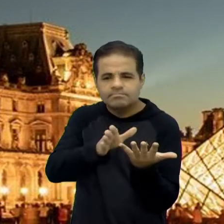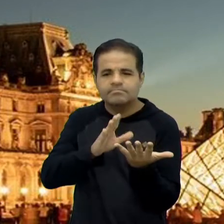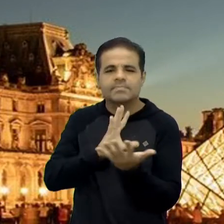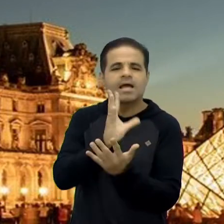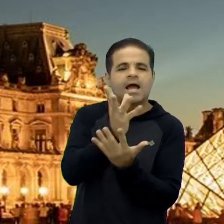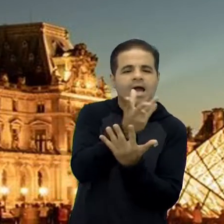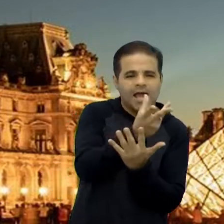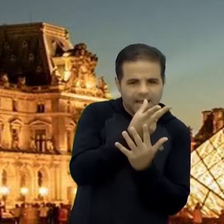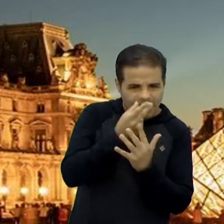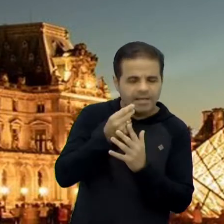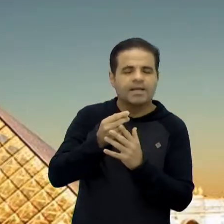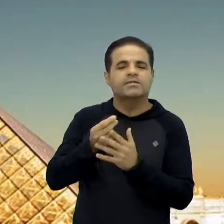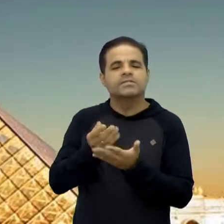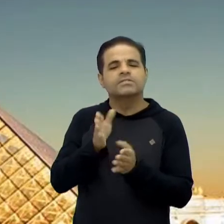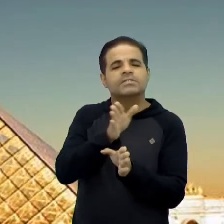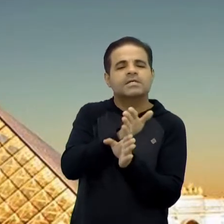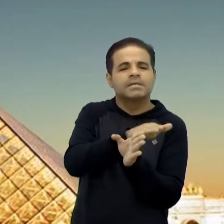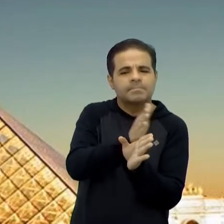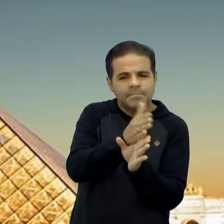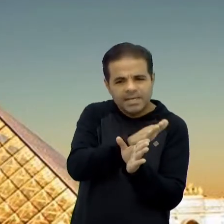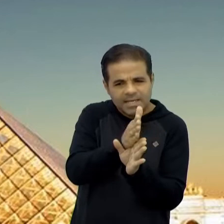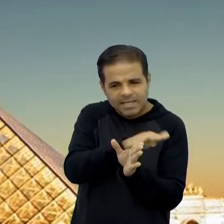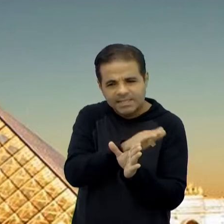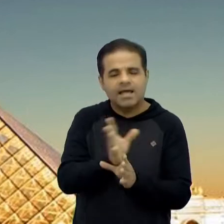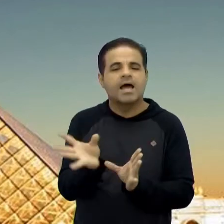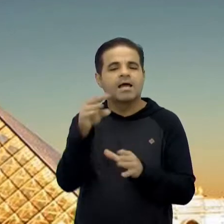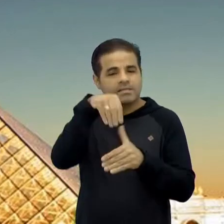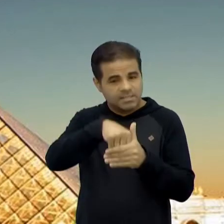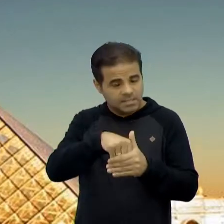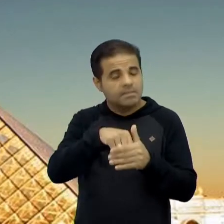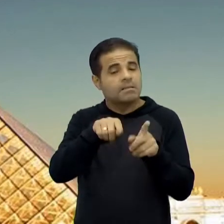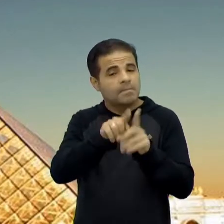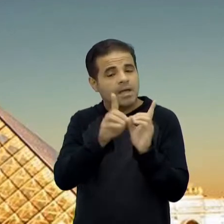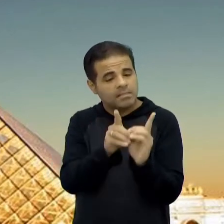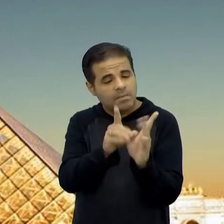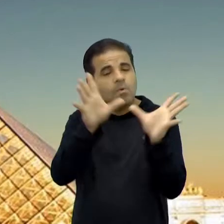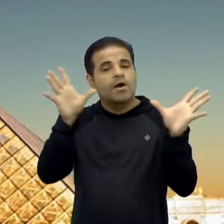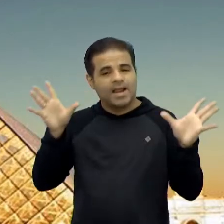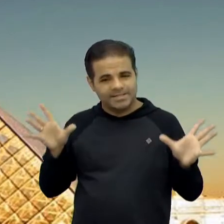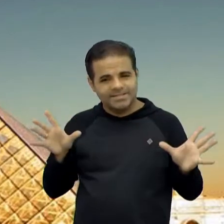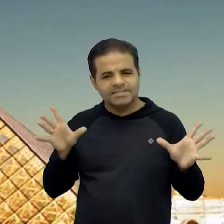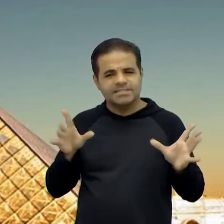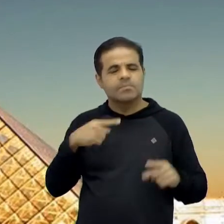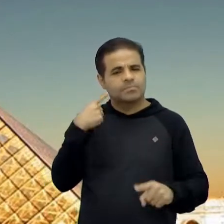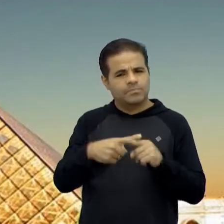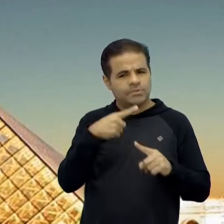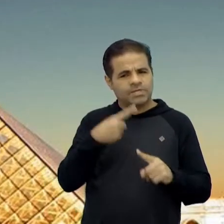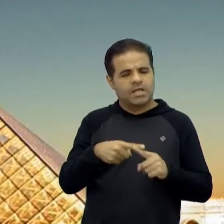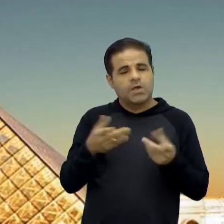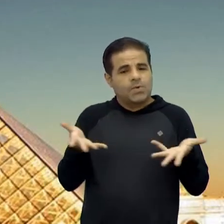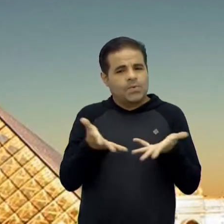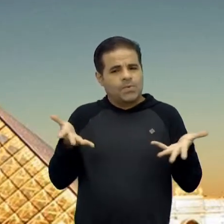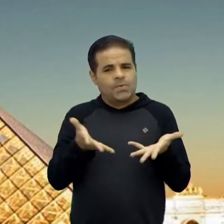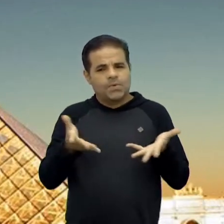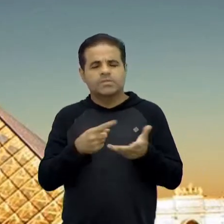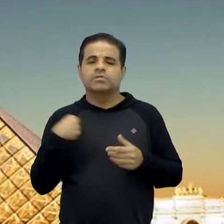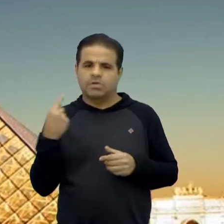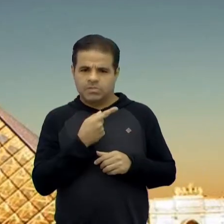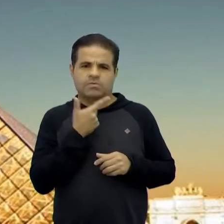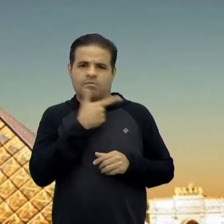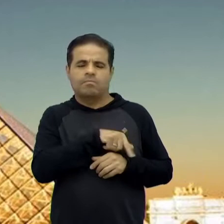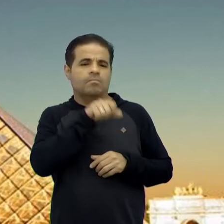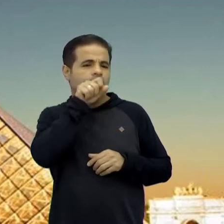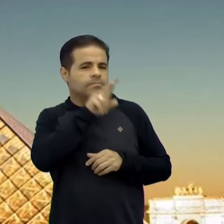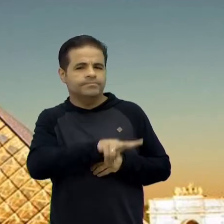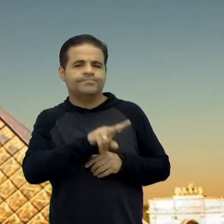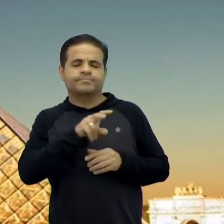pela arte integrada. Isso, híbrida, integrada, eu vou dizer mais, democrática. Porque, se bem que hoje a gente consegue ver em